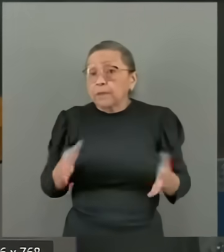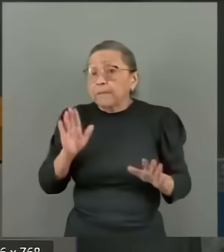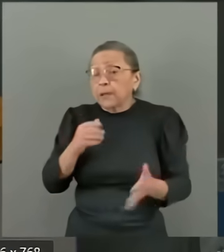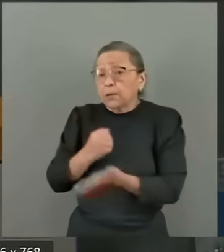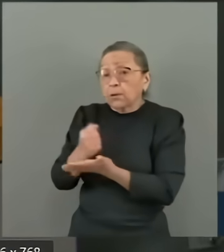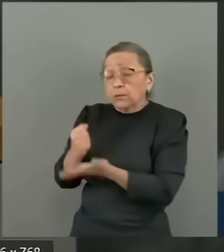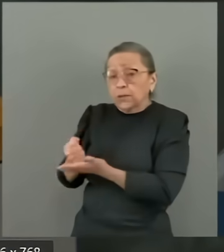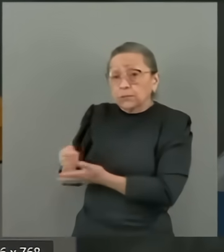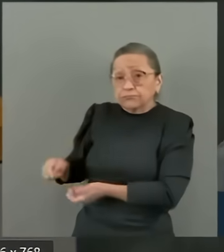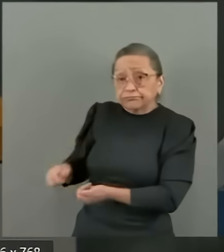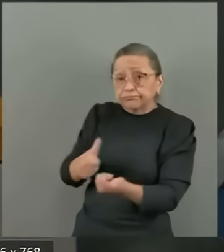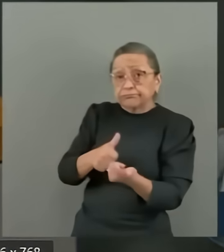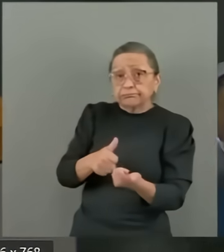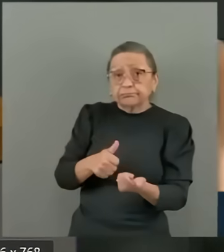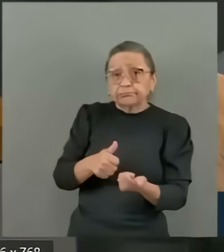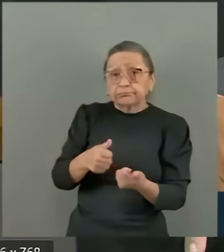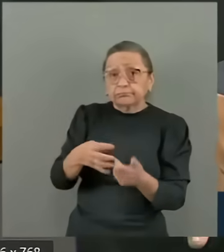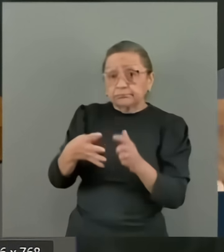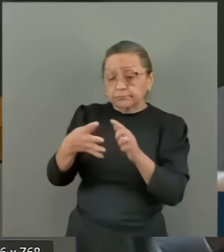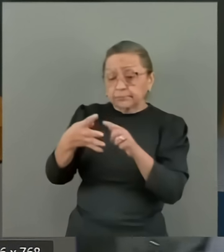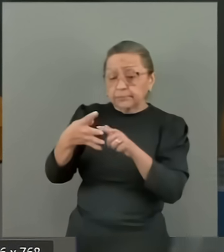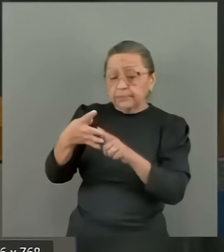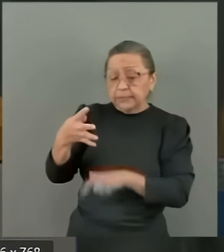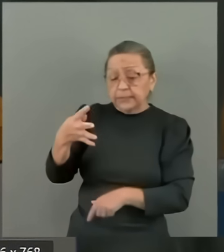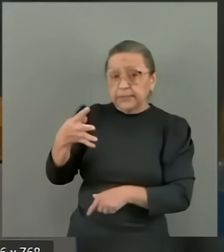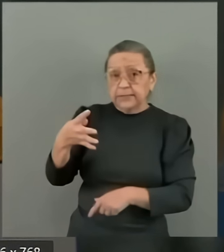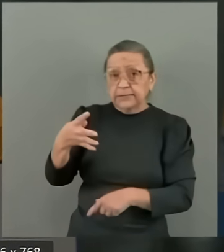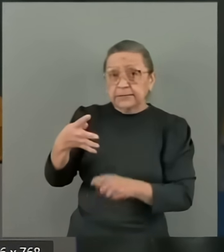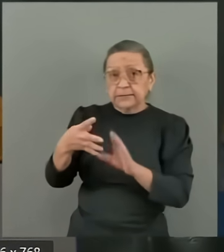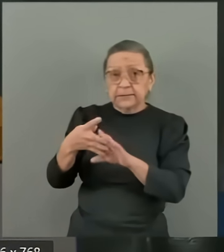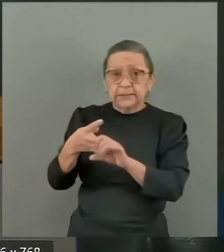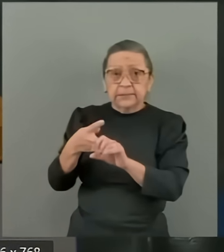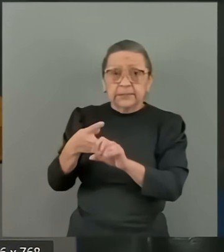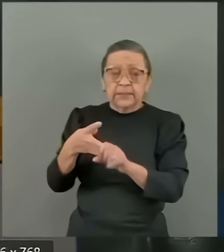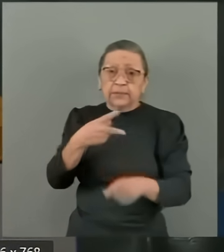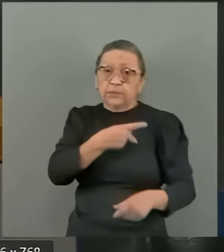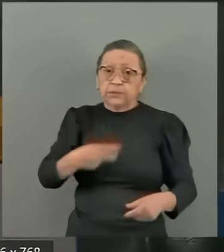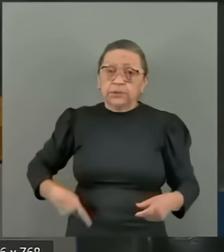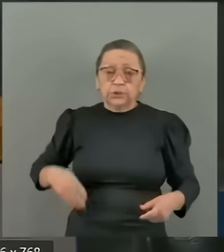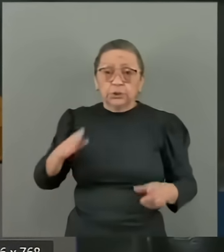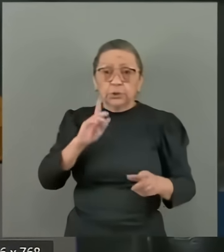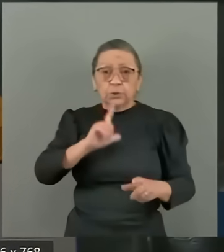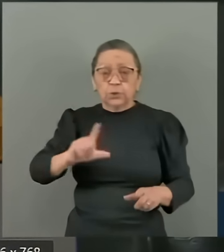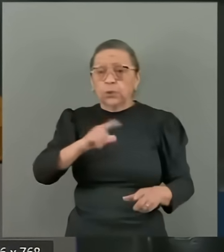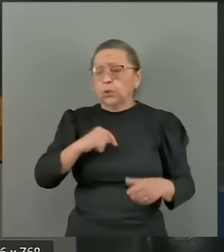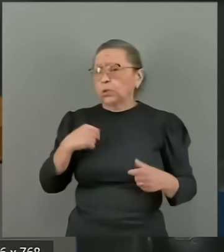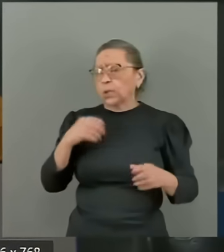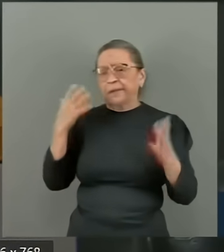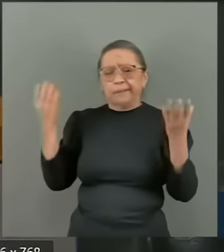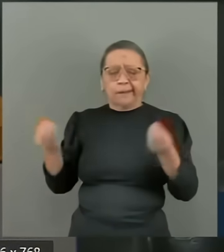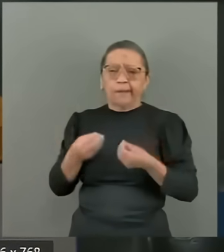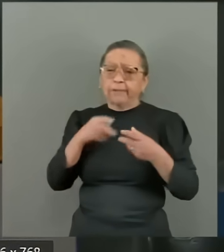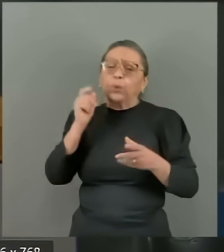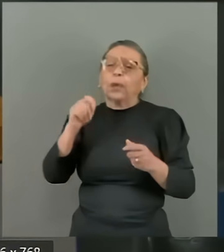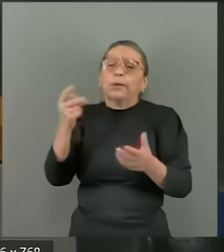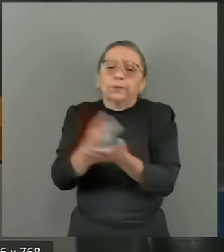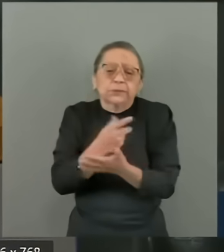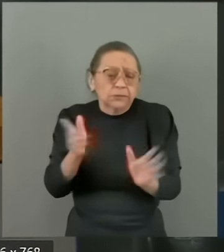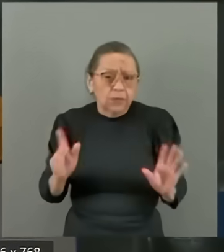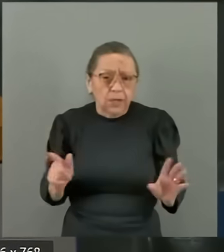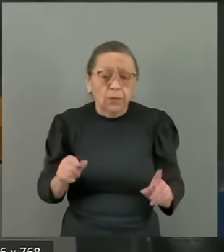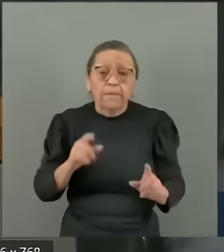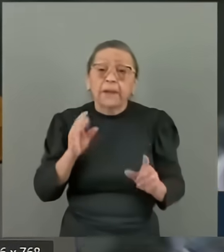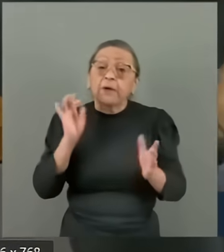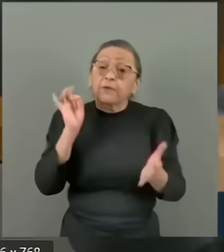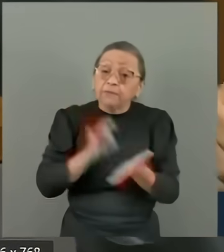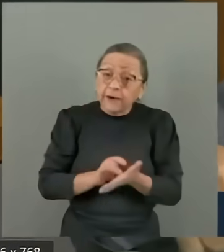sido concedidos das 4, 3 no governo do Lula, eu não estou aqui entrando no mérito de dizer o que é que aconteceu, não. O